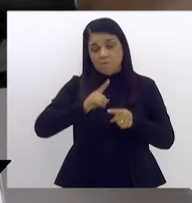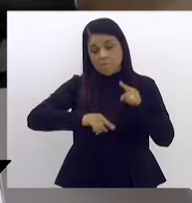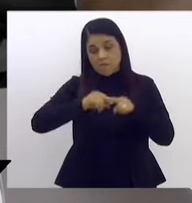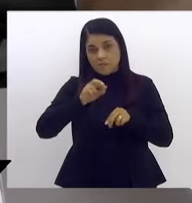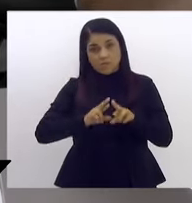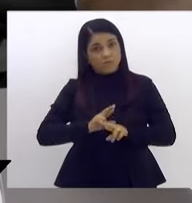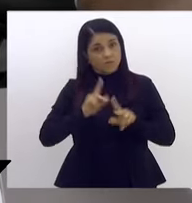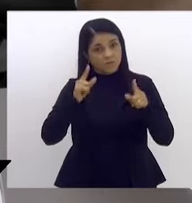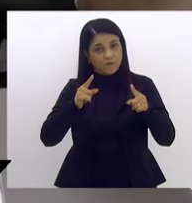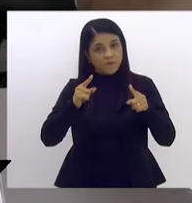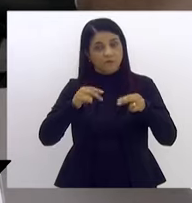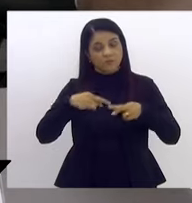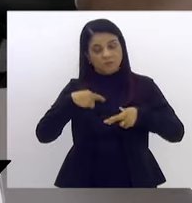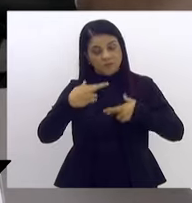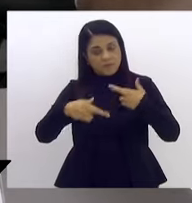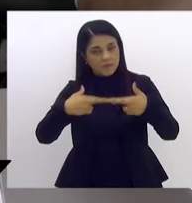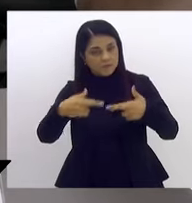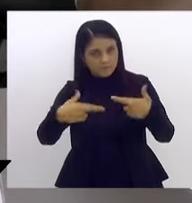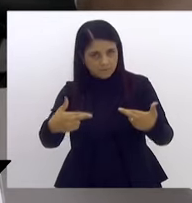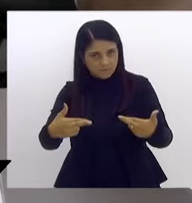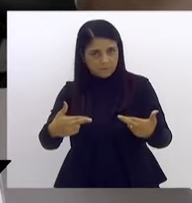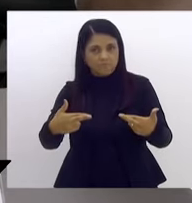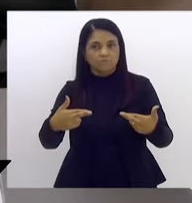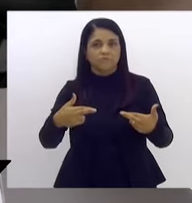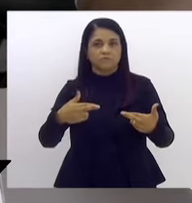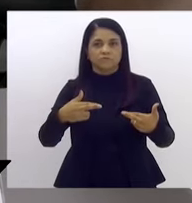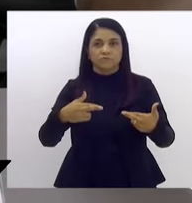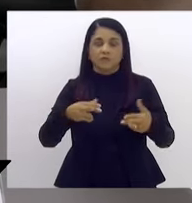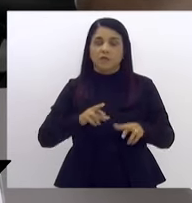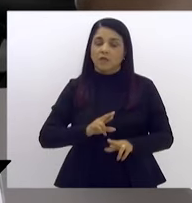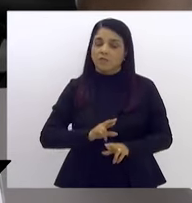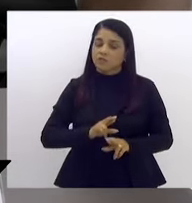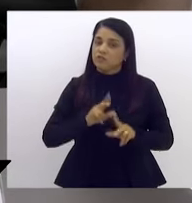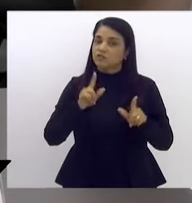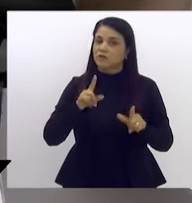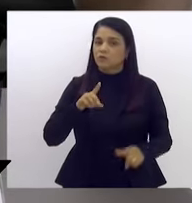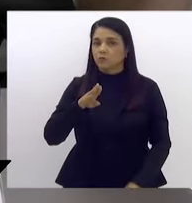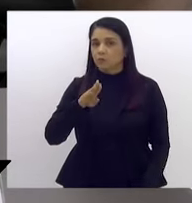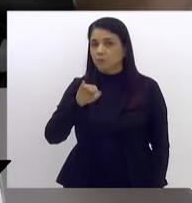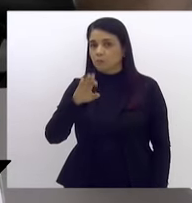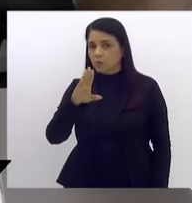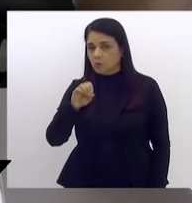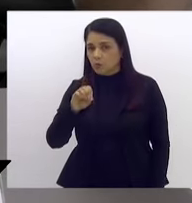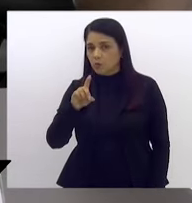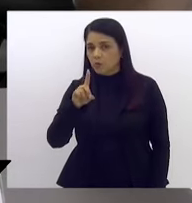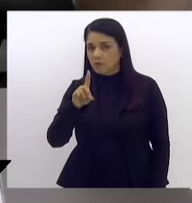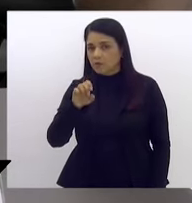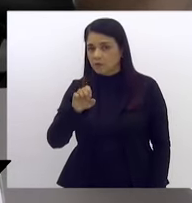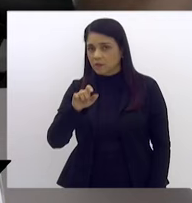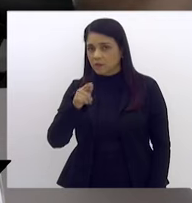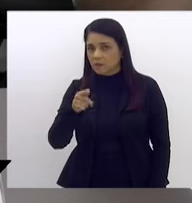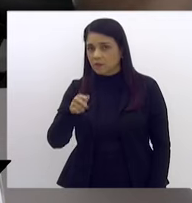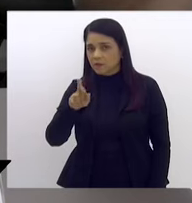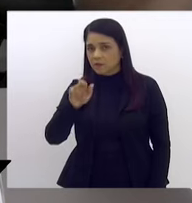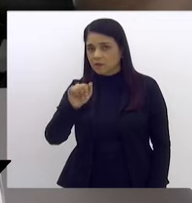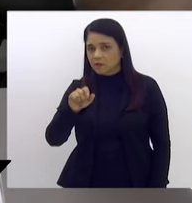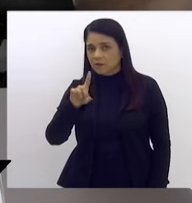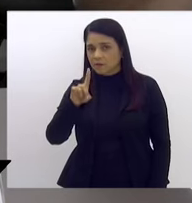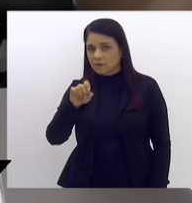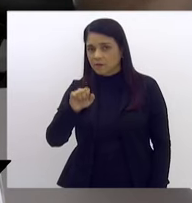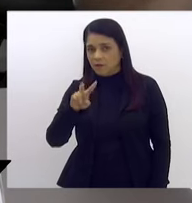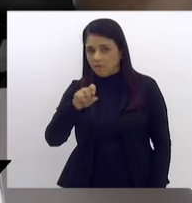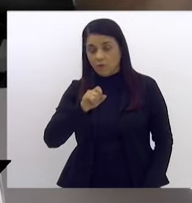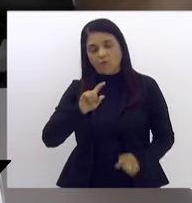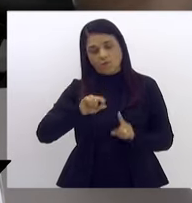de material renovável que é diferente do biodegradável eu vou até depois modificar algumas coisas aqui desse